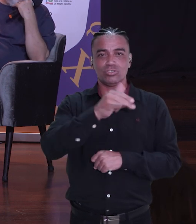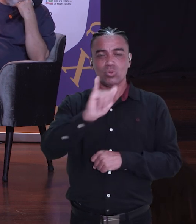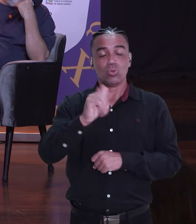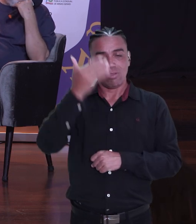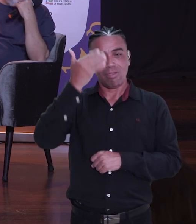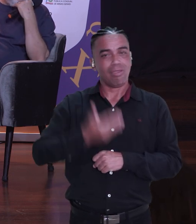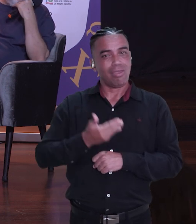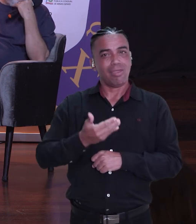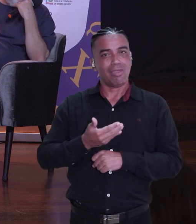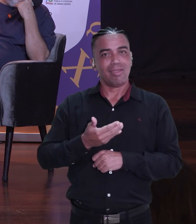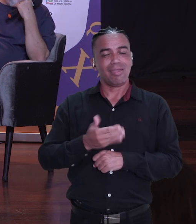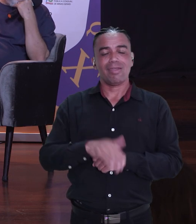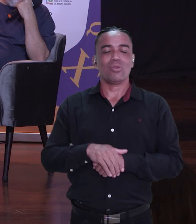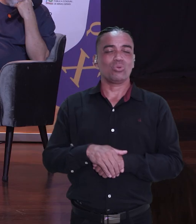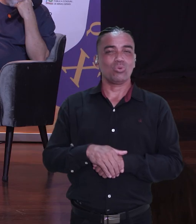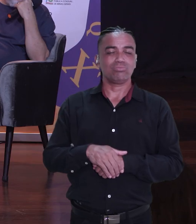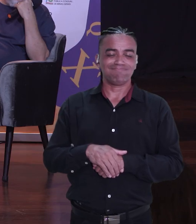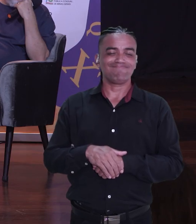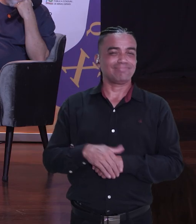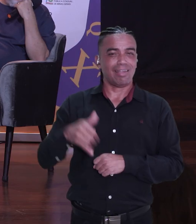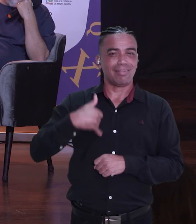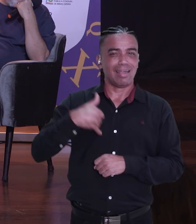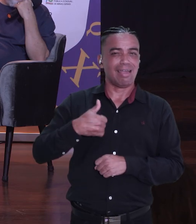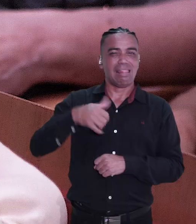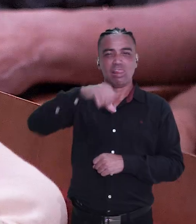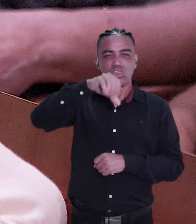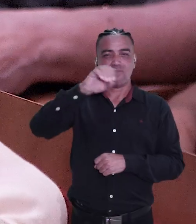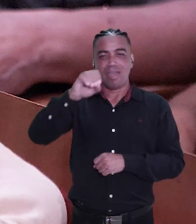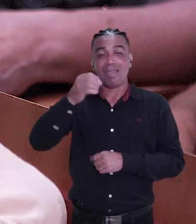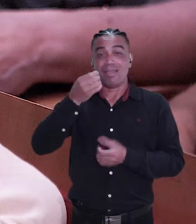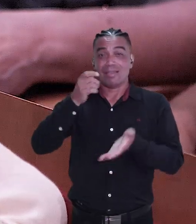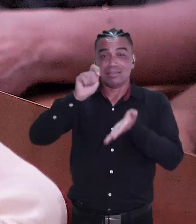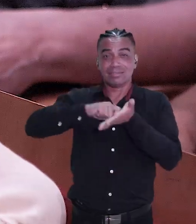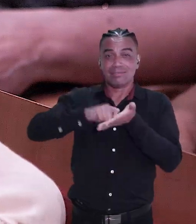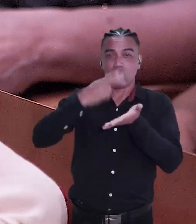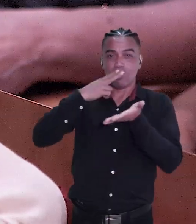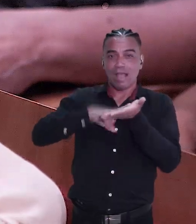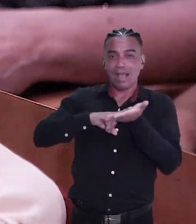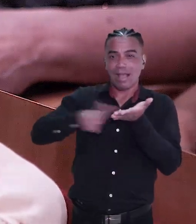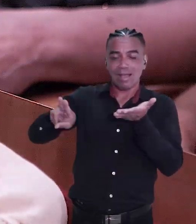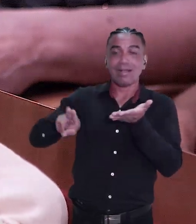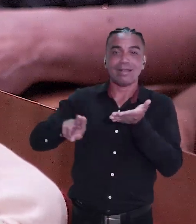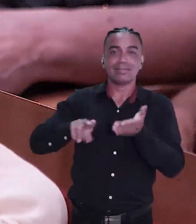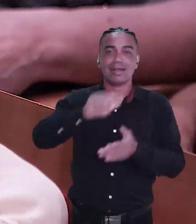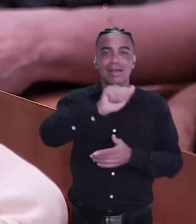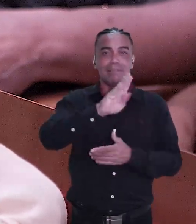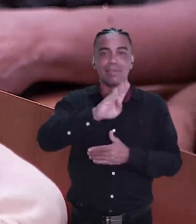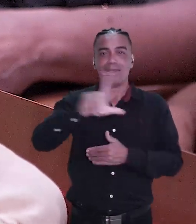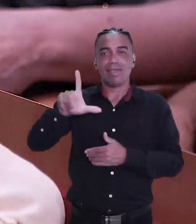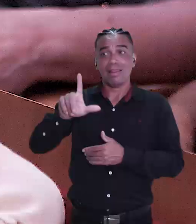Boa noite, Rui. Eu sou aquela nonagenária que ele escreveu uma carta, mandou para os cuidados